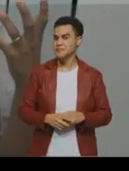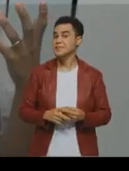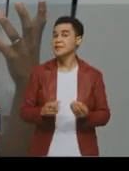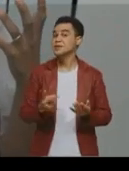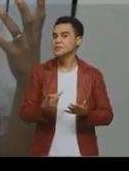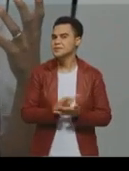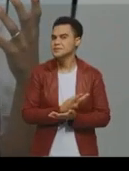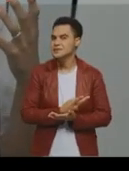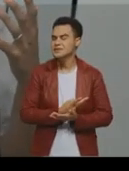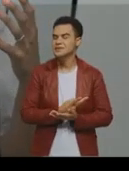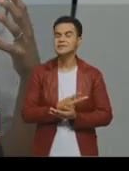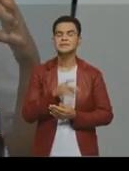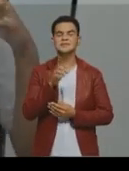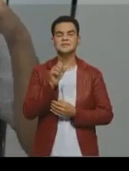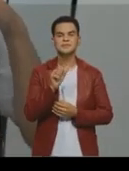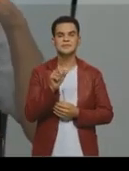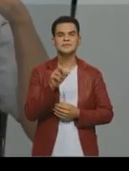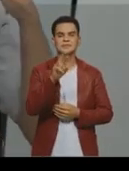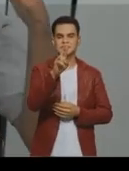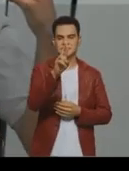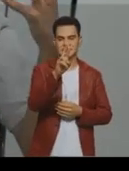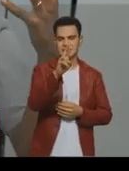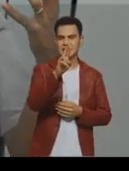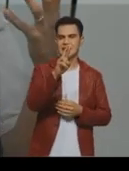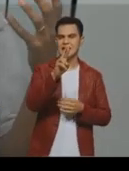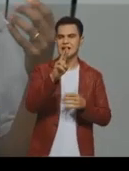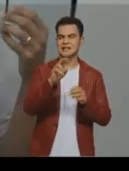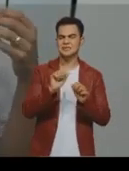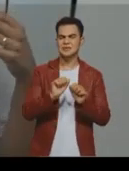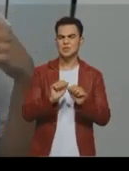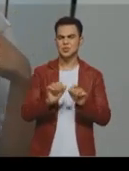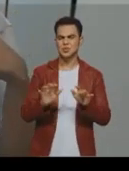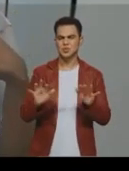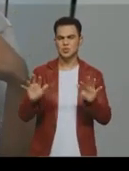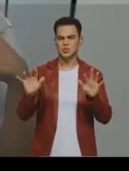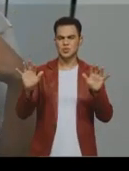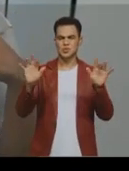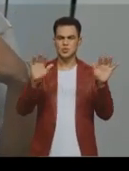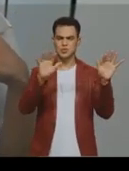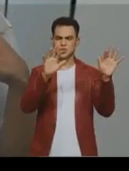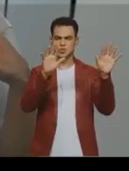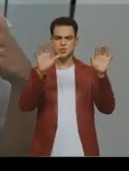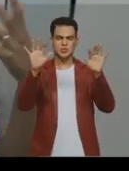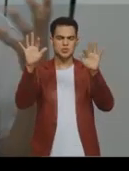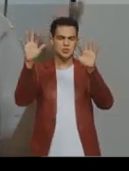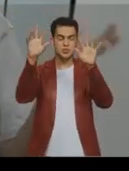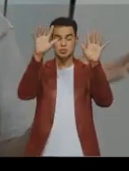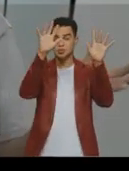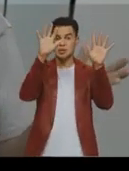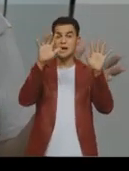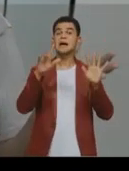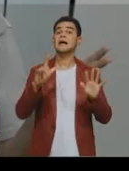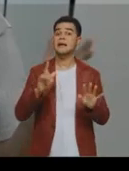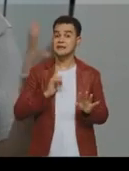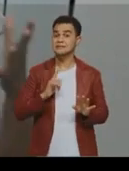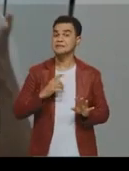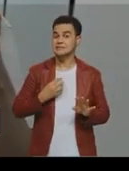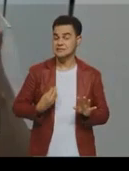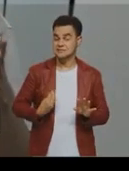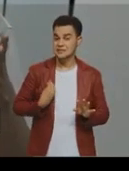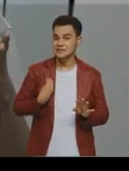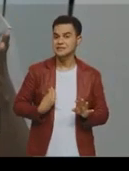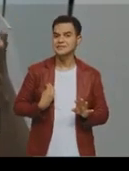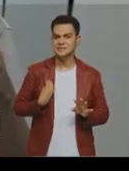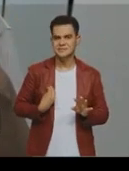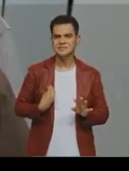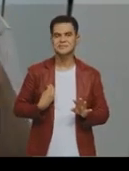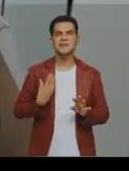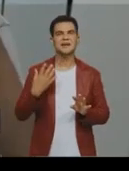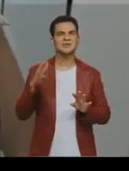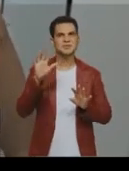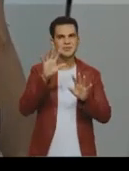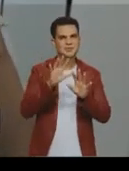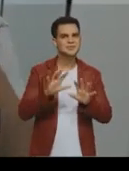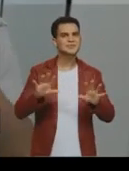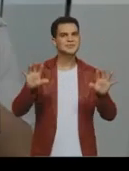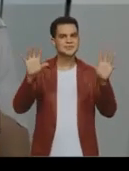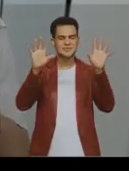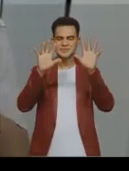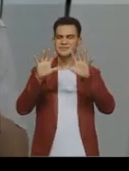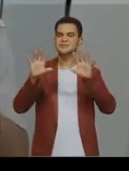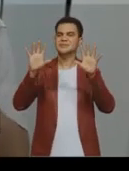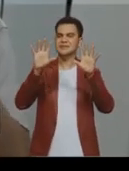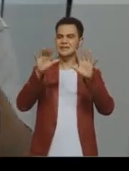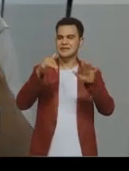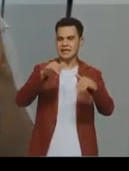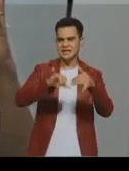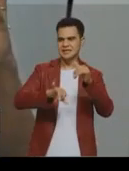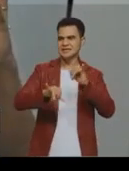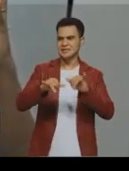ar atmosférico, né? Esses gases da atmosfera, eles ocupam espaço, eles são matéria, né? A gente vê isso na química com